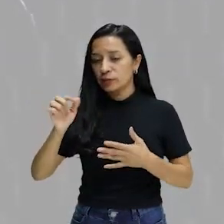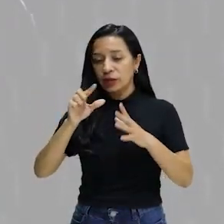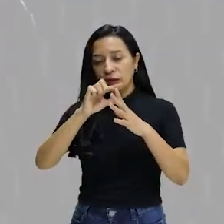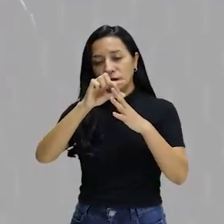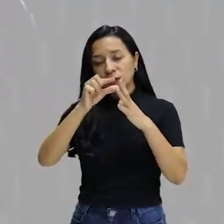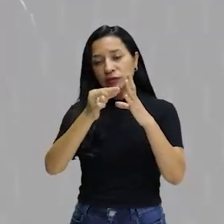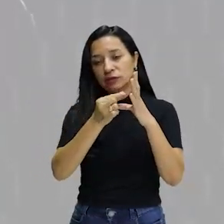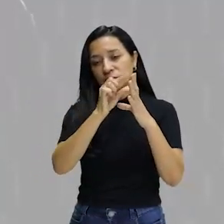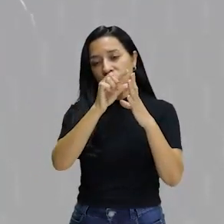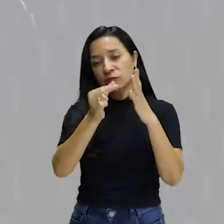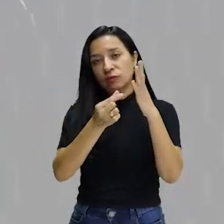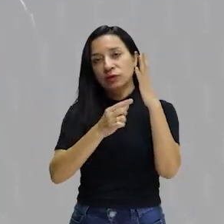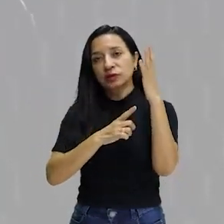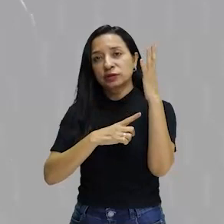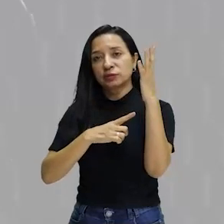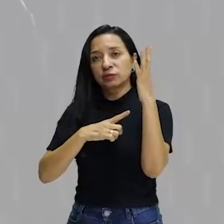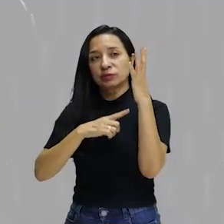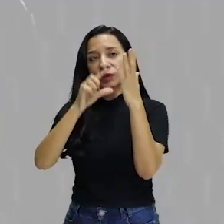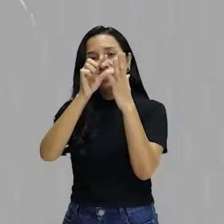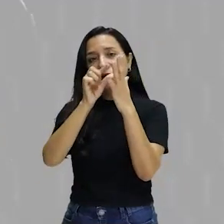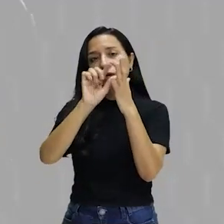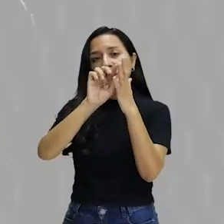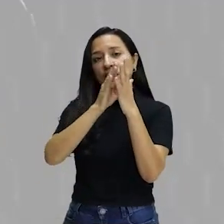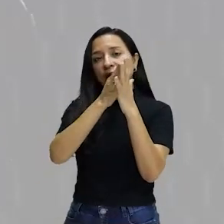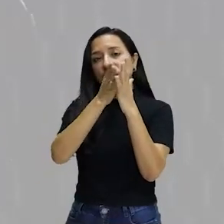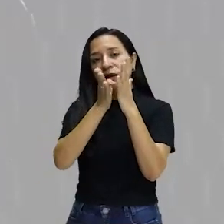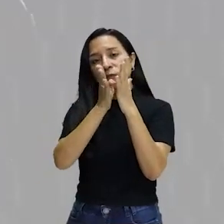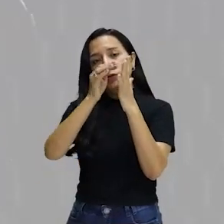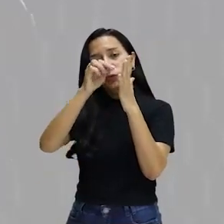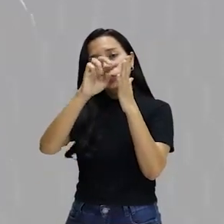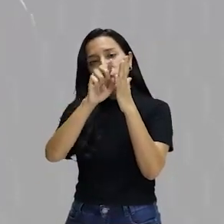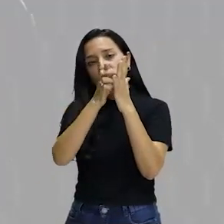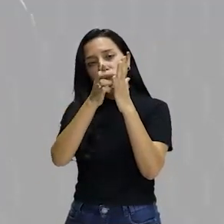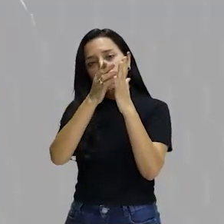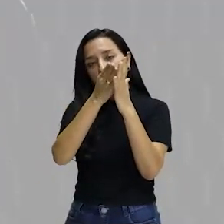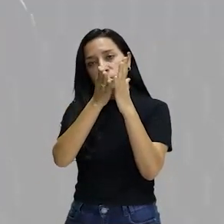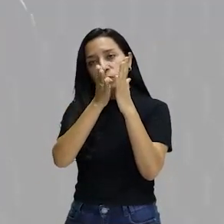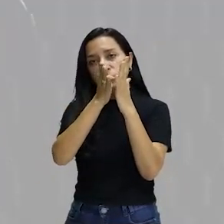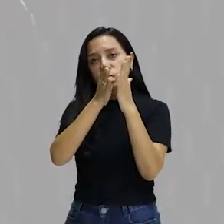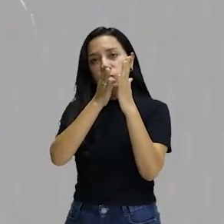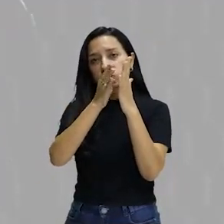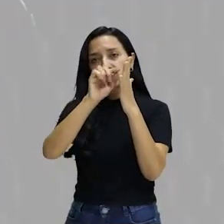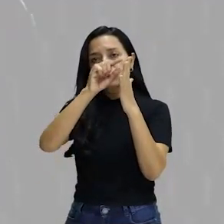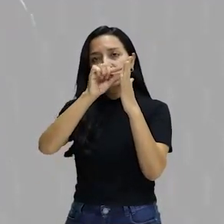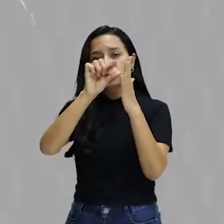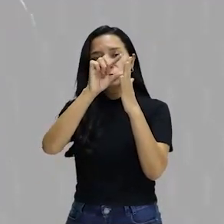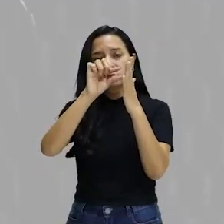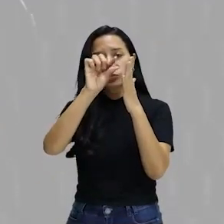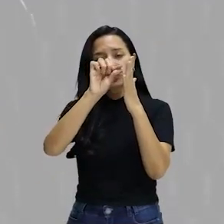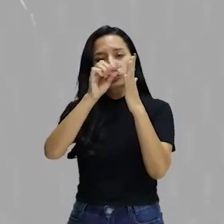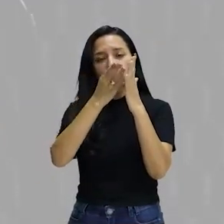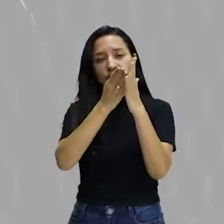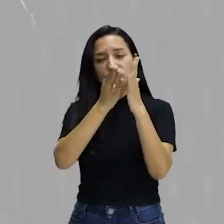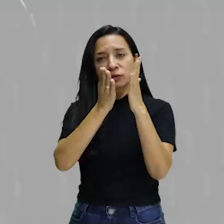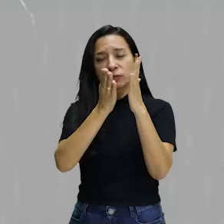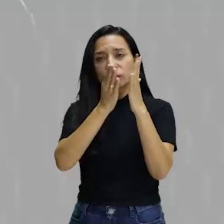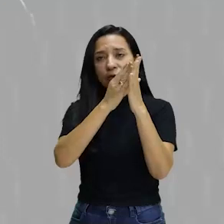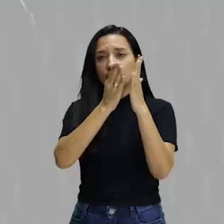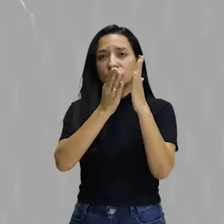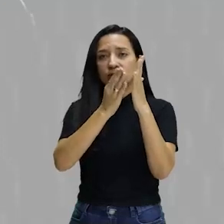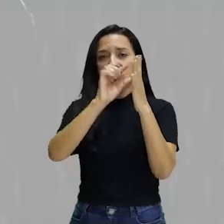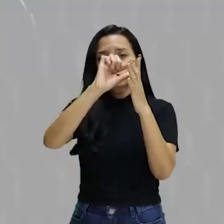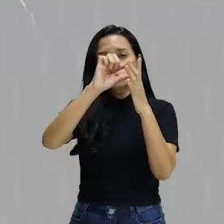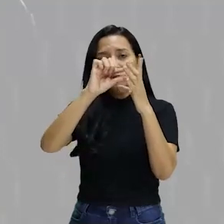folhas existem aberturas chamadas de estômatos. Quando esses estômatos estão abertos,